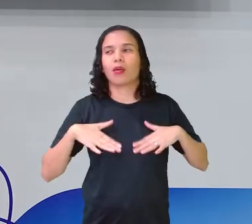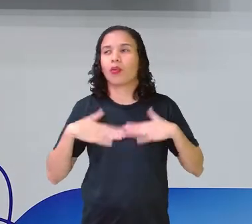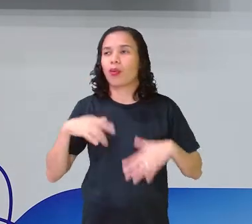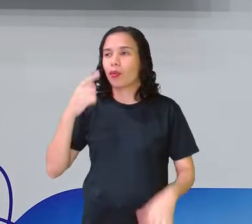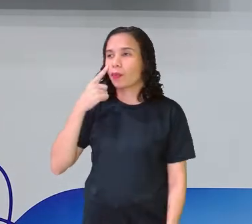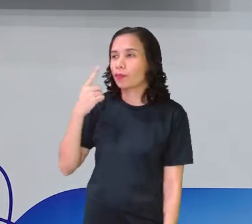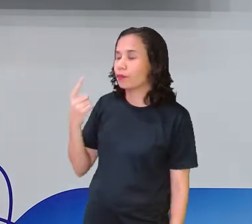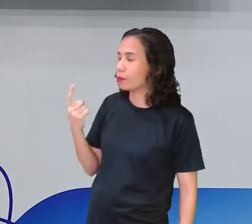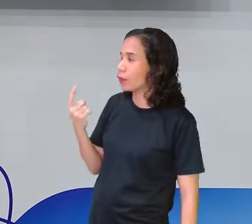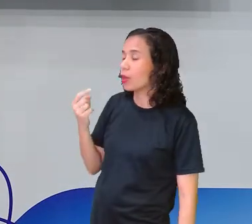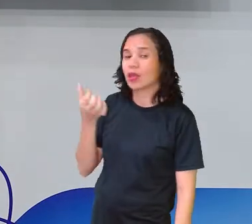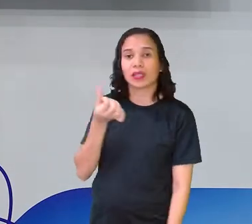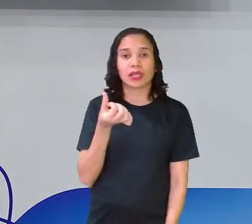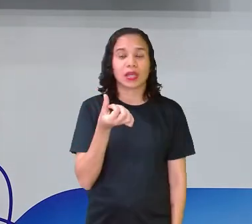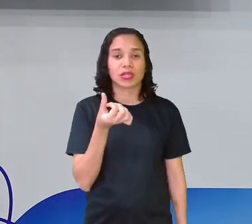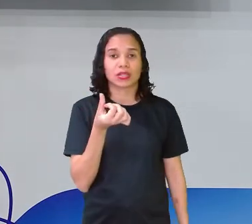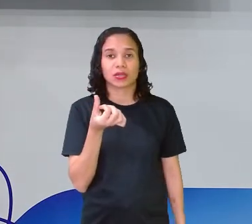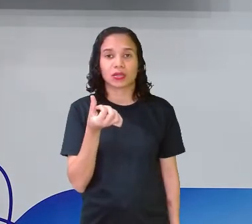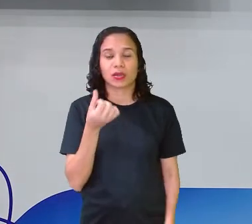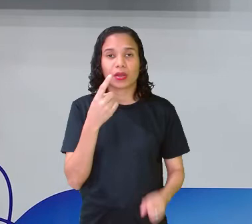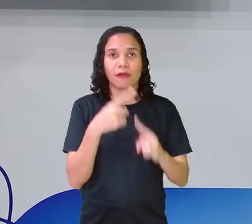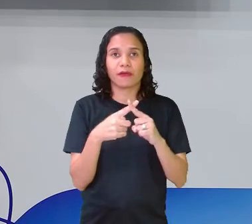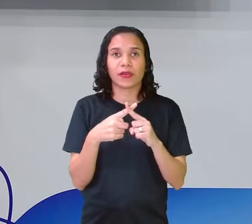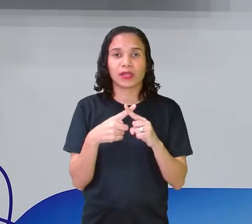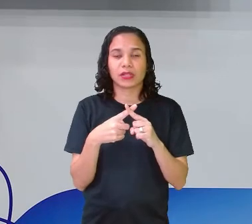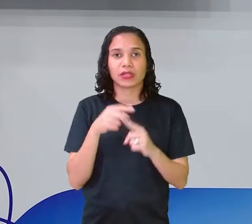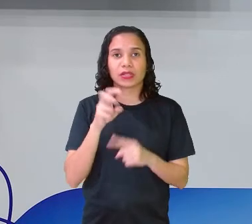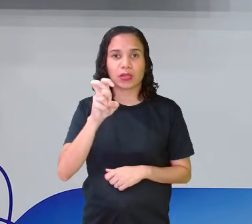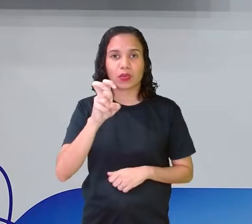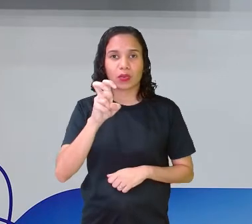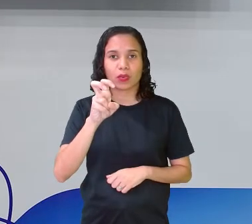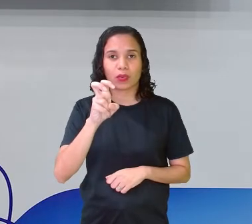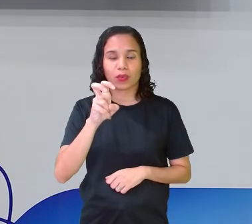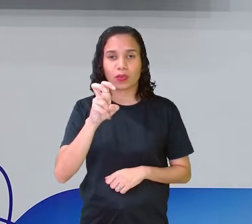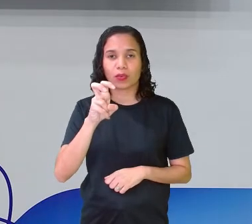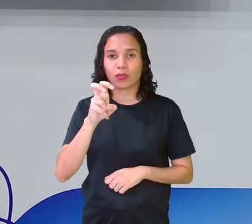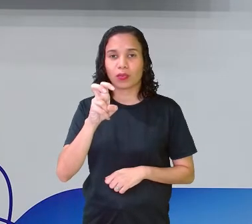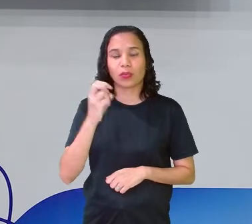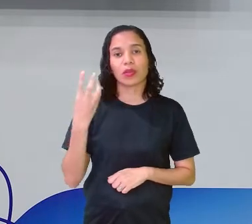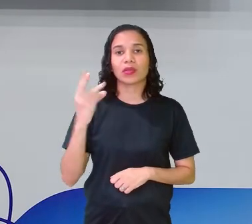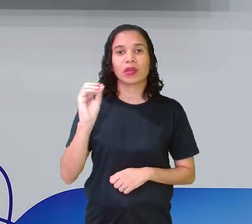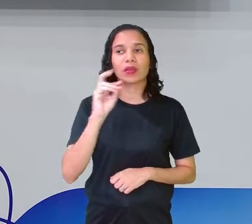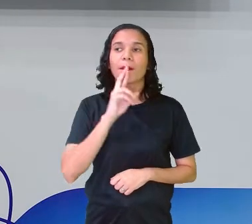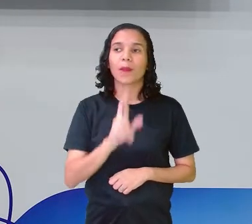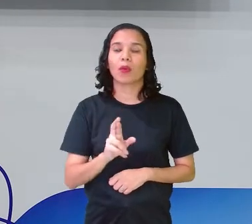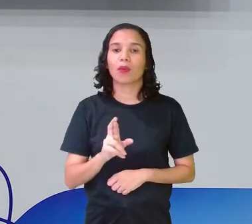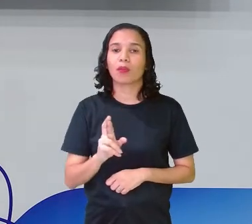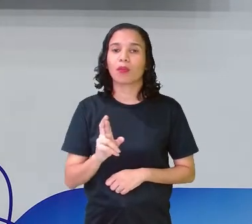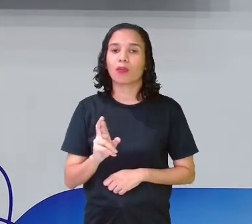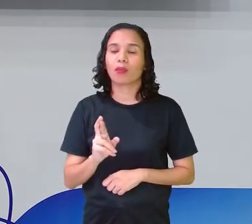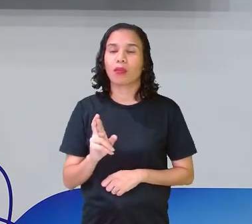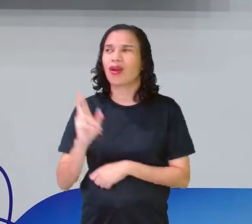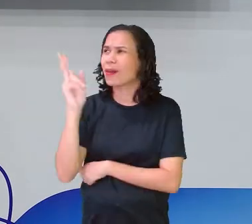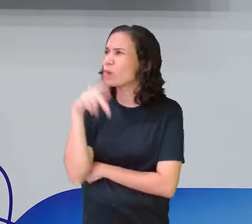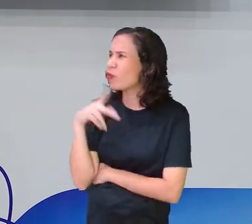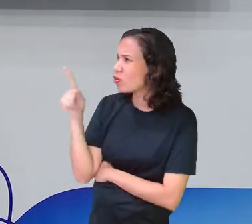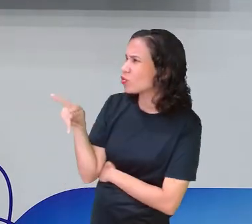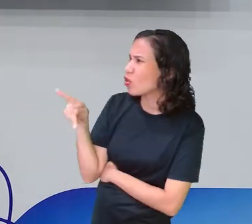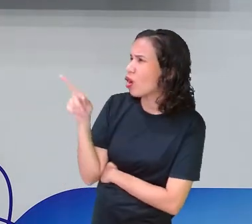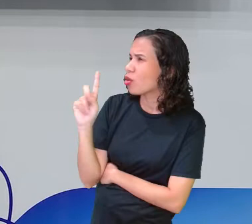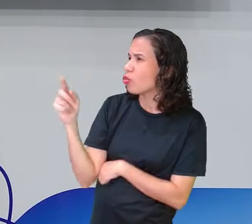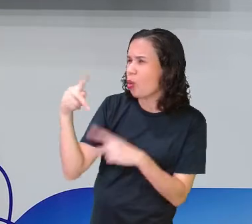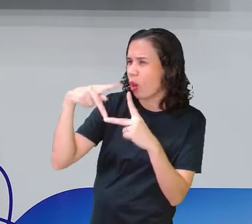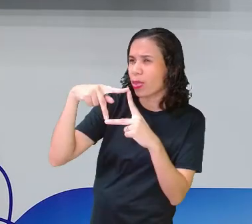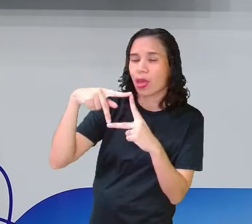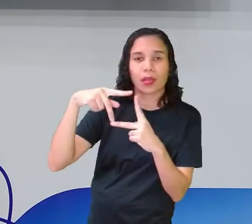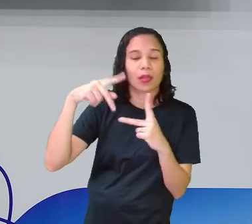Ó. 6 vezes 5, 30. Professor, isso não é um quadrado,